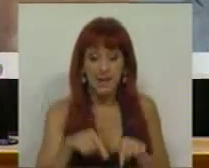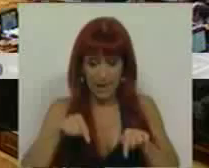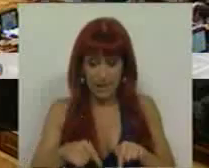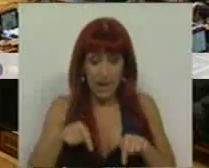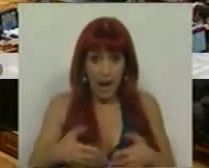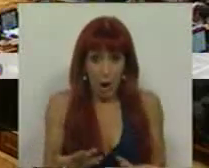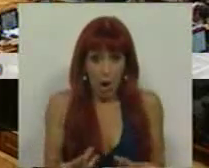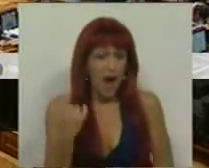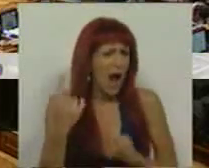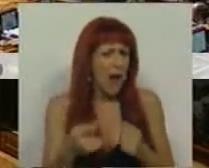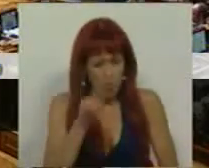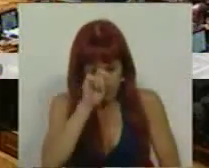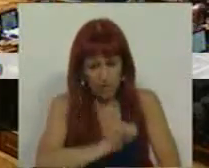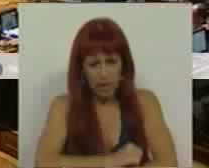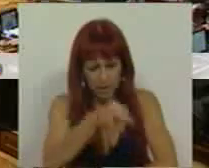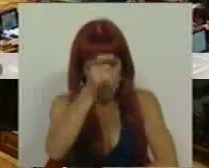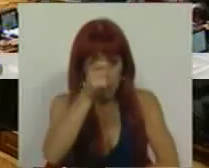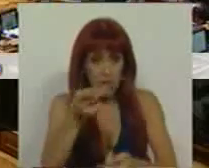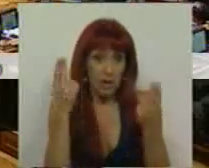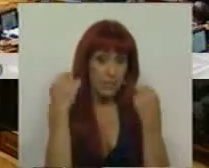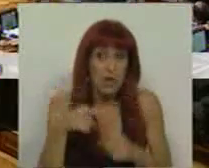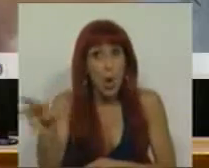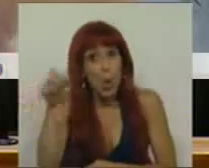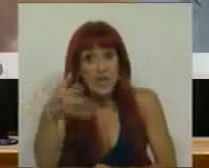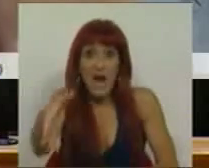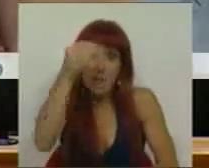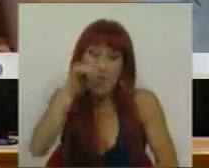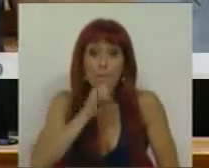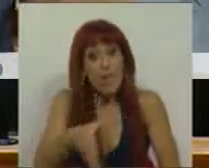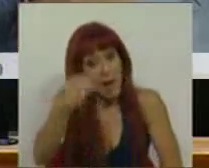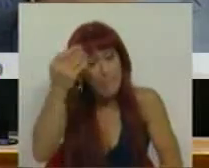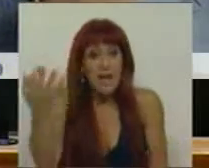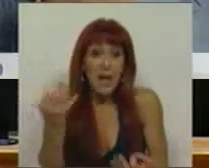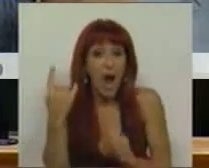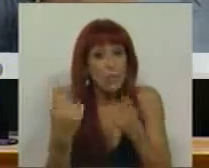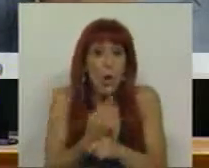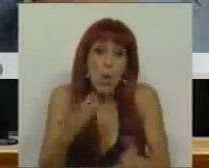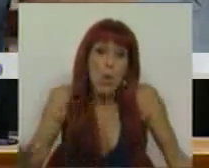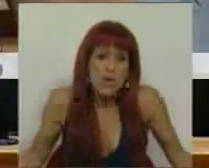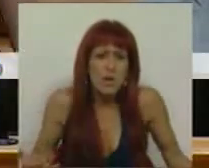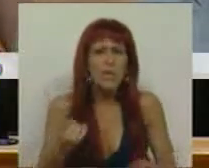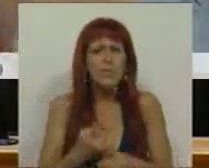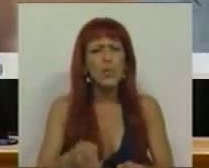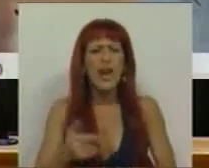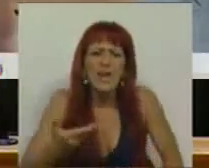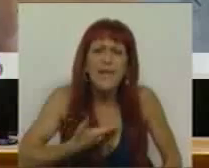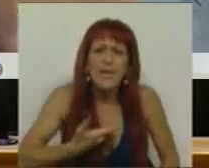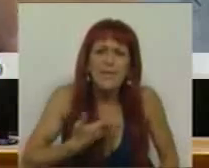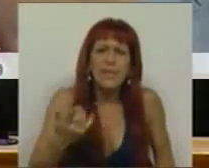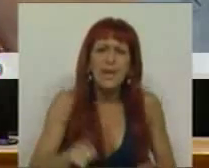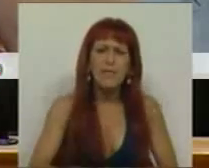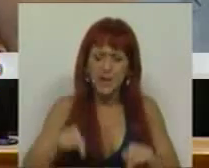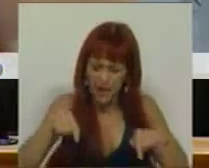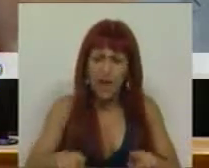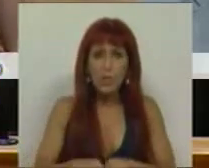desta vez, alguma humildade. Ouça e aprenda. Pode ser que aprenda, de facto, alguma coisa. Porque a questão da dívida